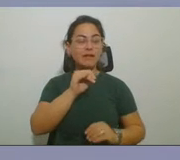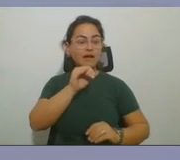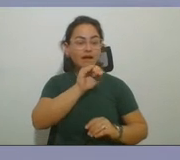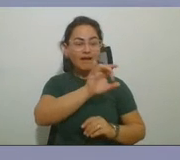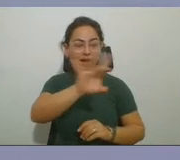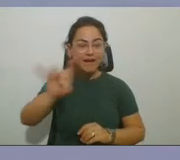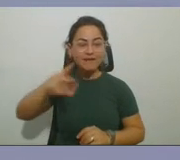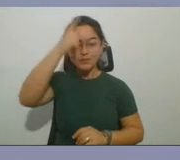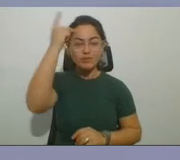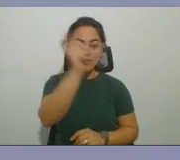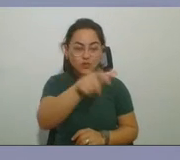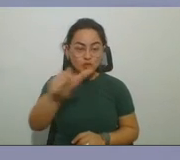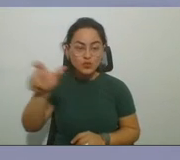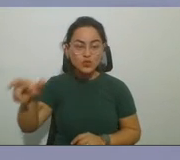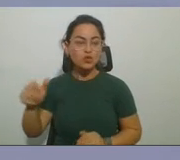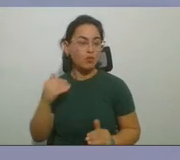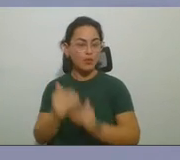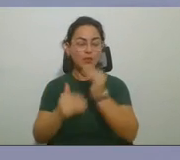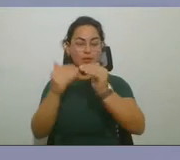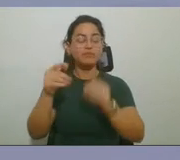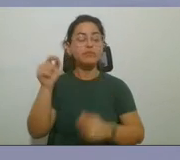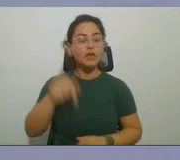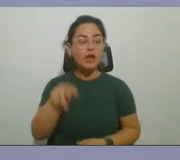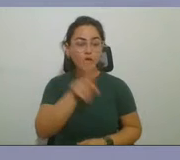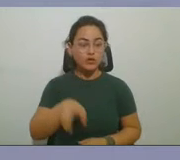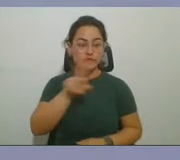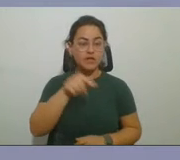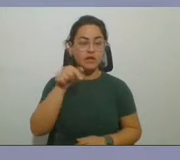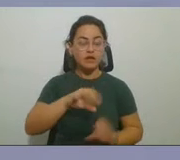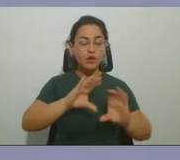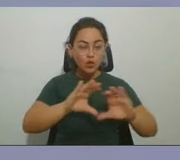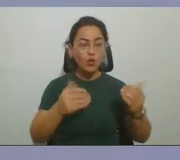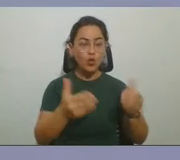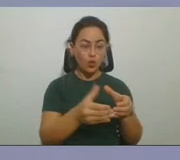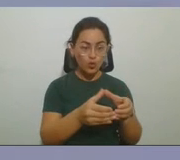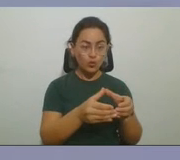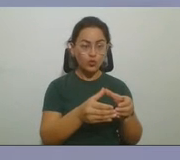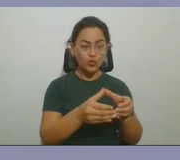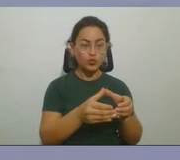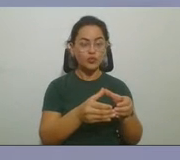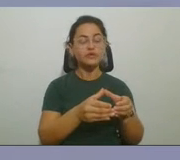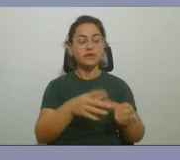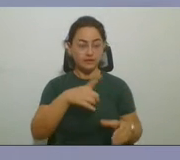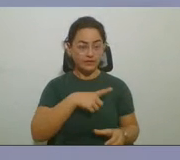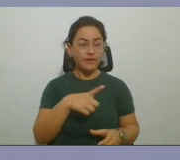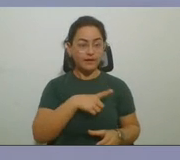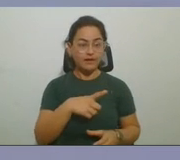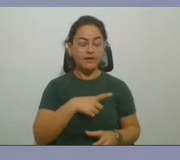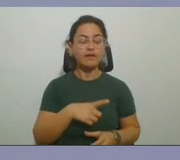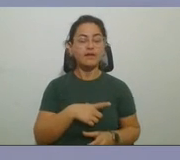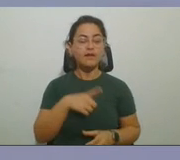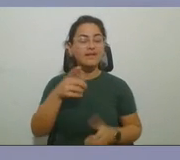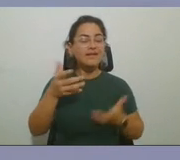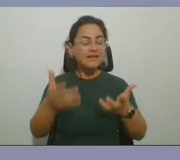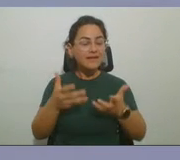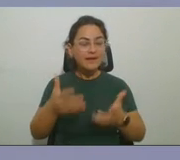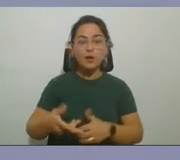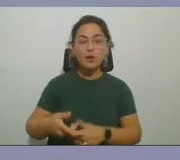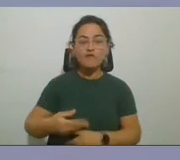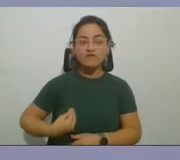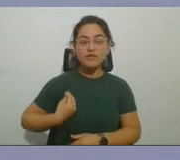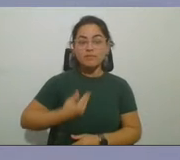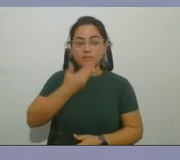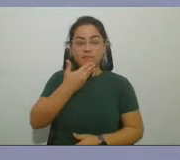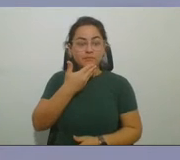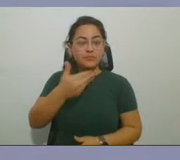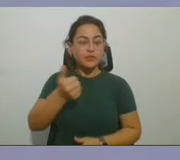uma universidade comunitária, que tem em sua essência a melhoria da qualidade do ambiente de vida, é uma universidade comprometida